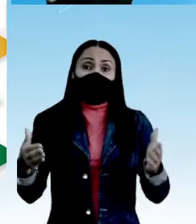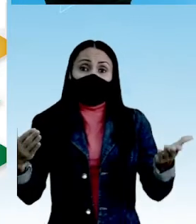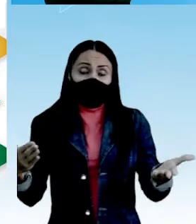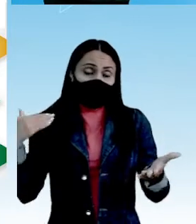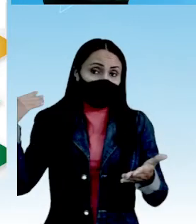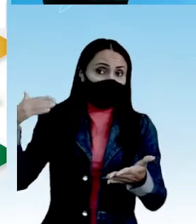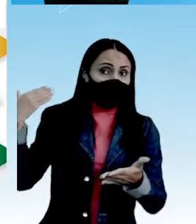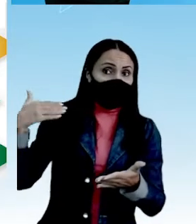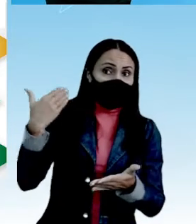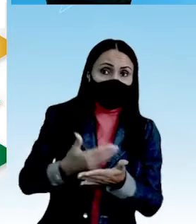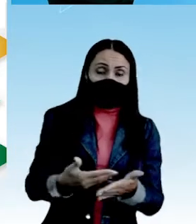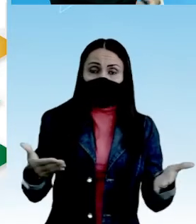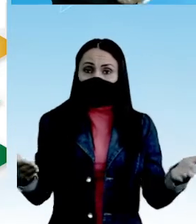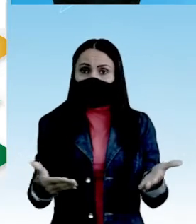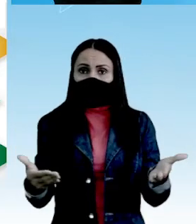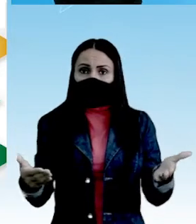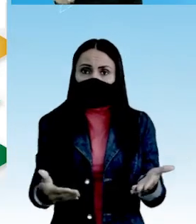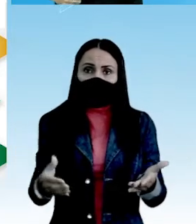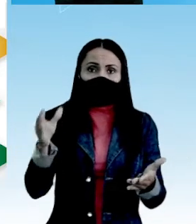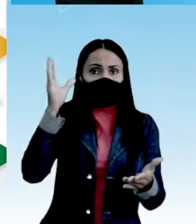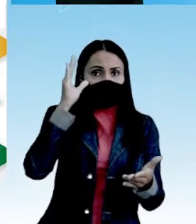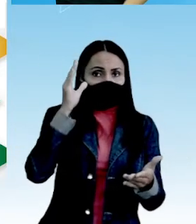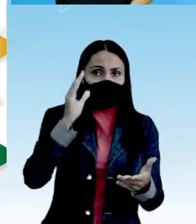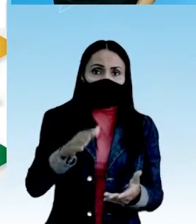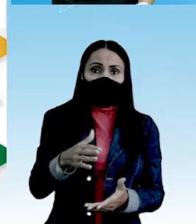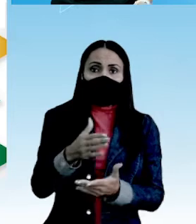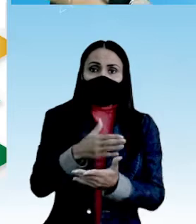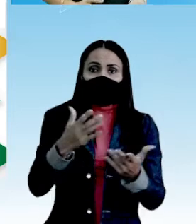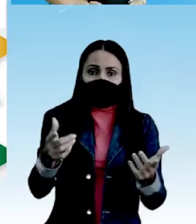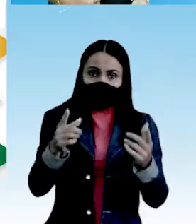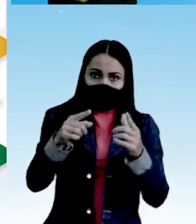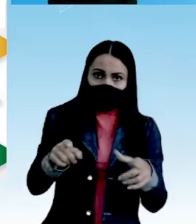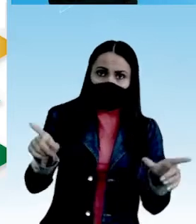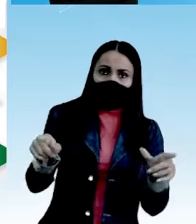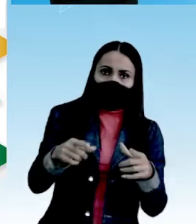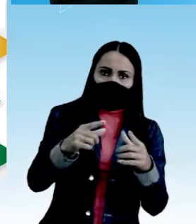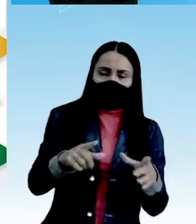se você tiver curiosidade, você pode ir lá no seu streaming de música,